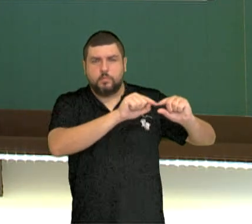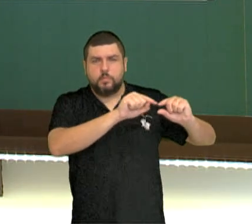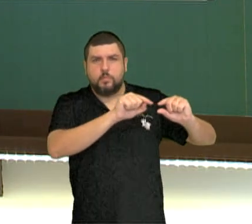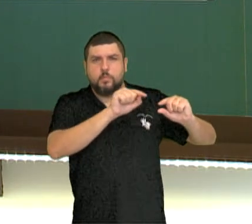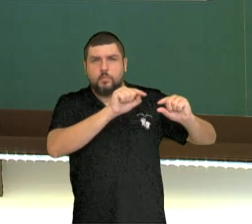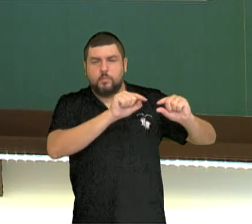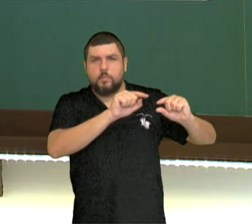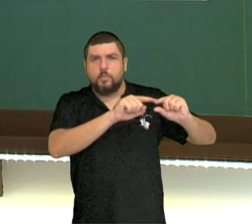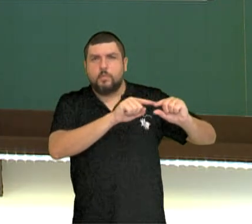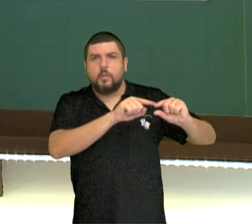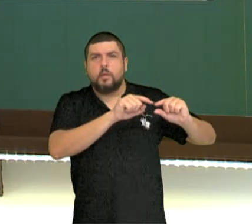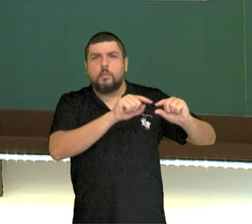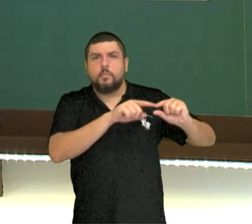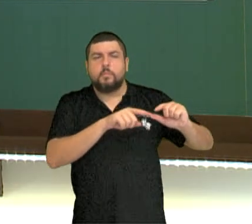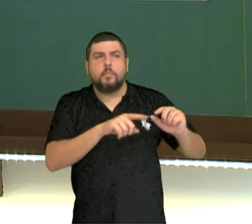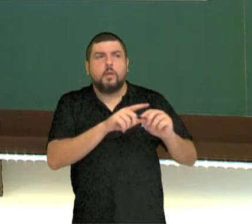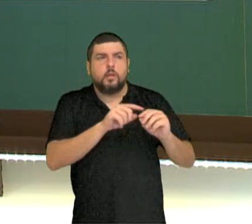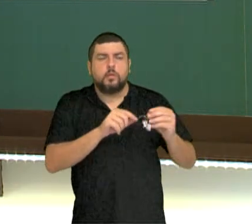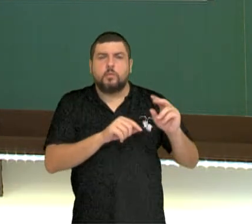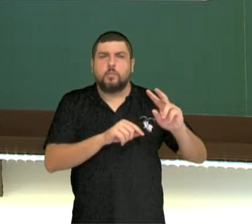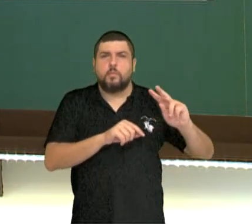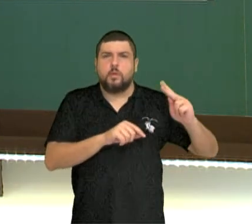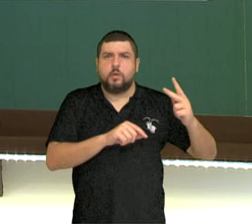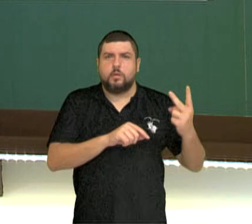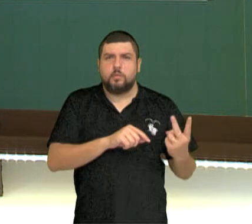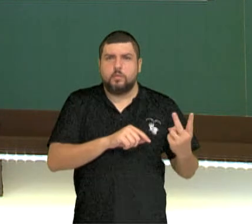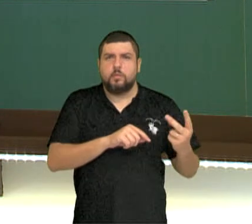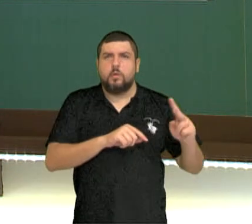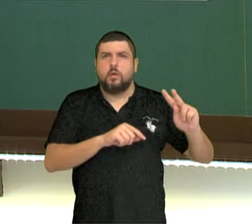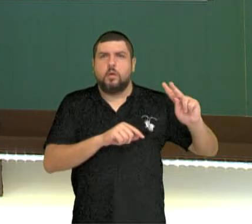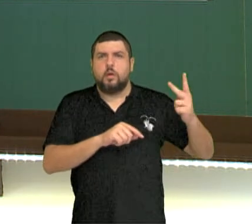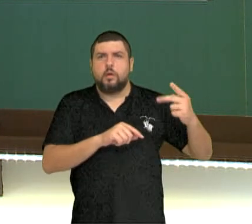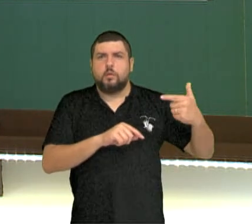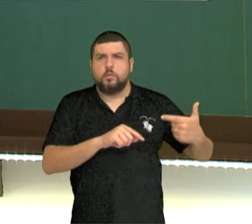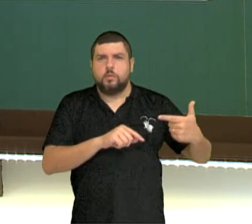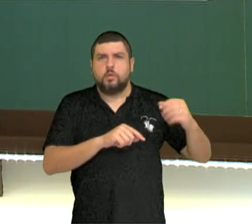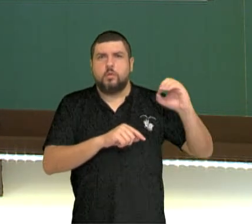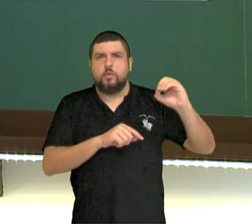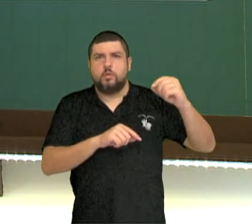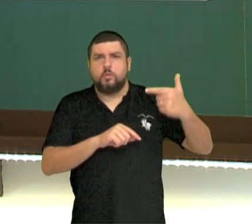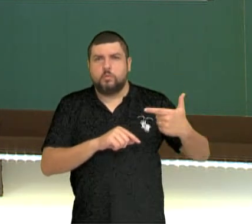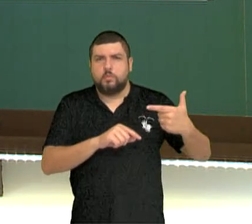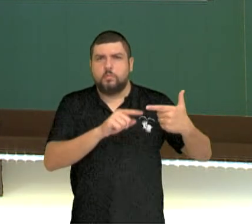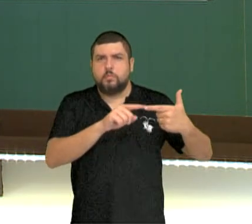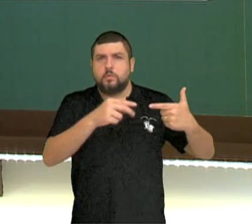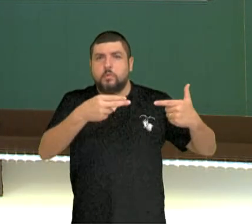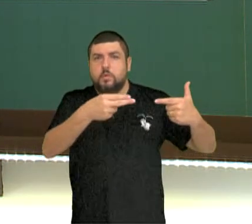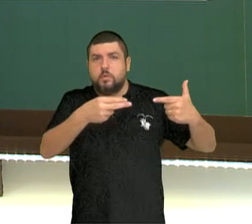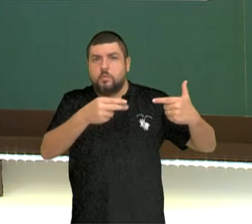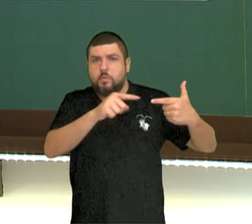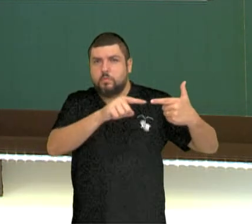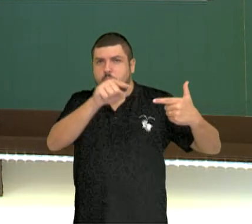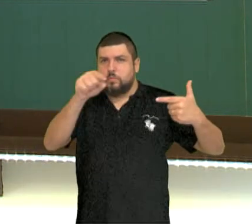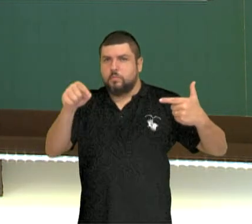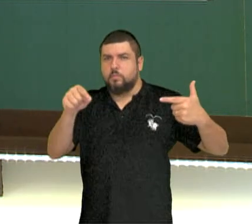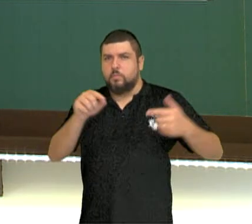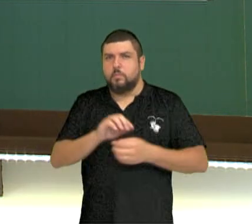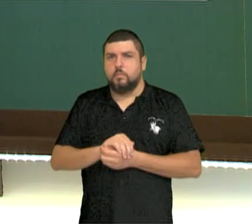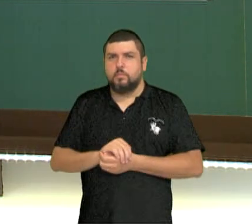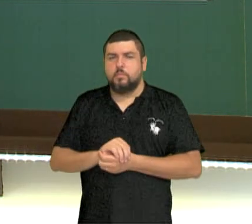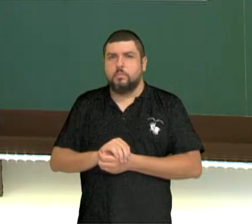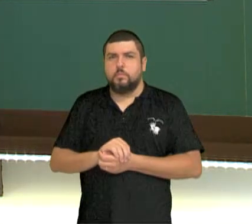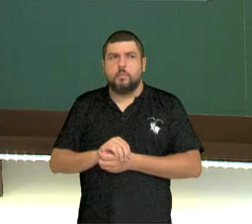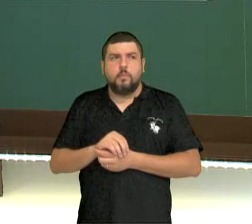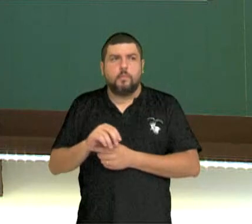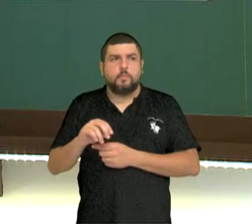de hidrogênio com 2 átomos de hidrogênio, 2 átomos de oxigênio. Do outro lado, 2 átomos de